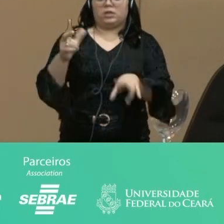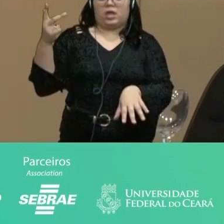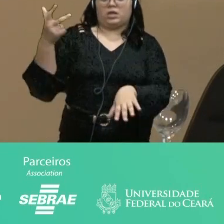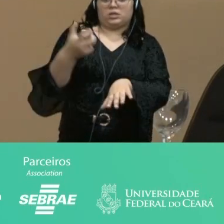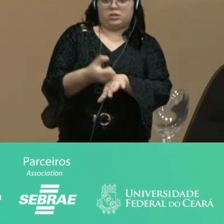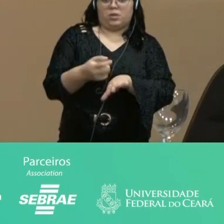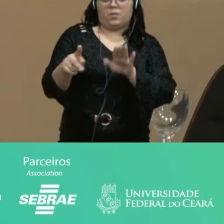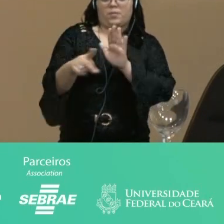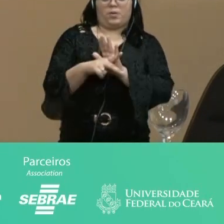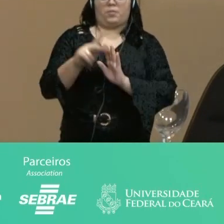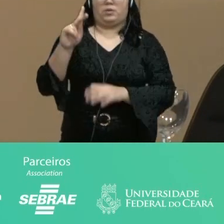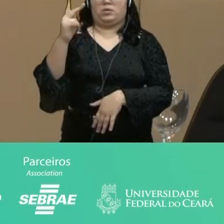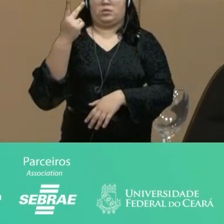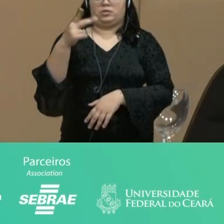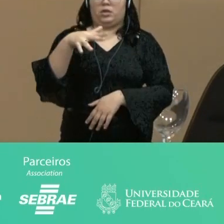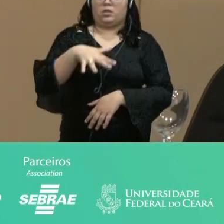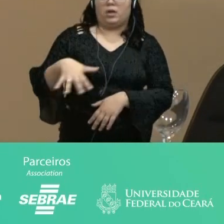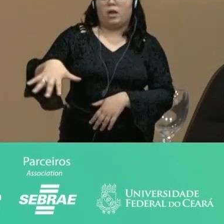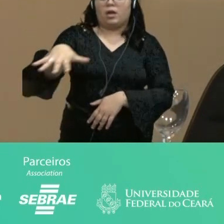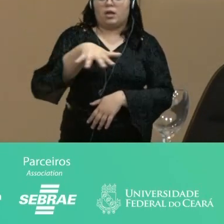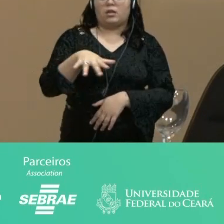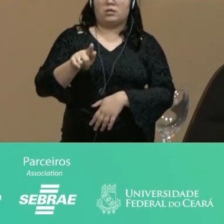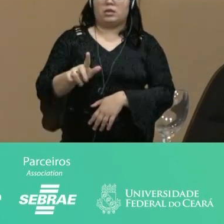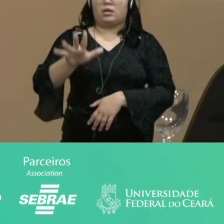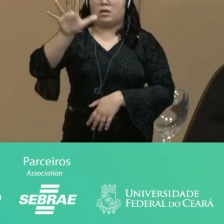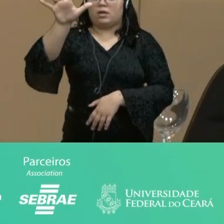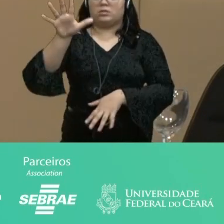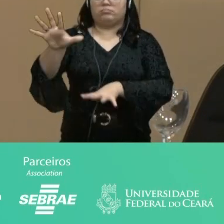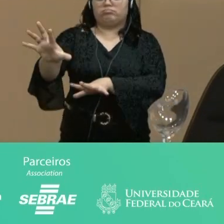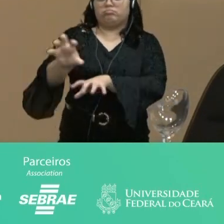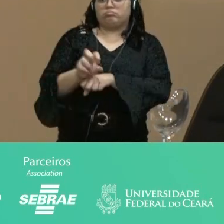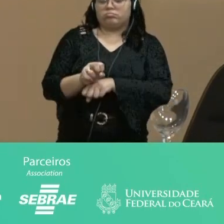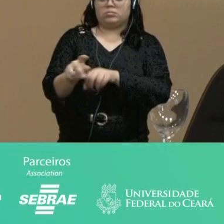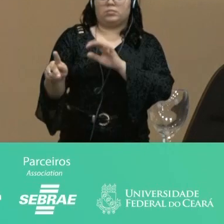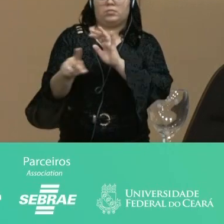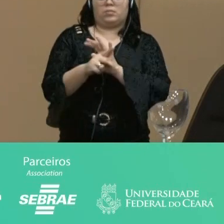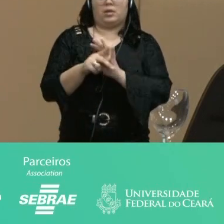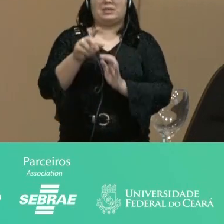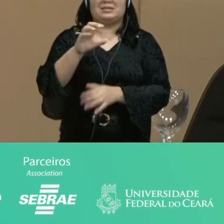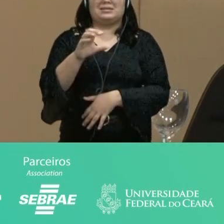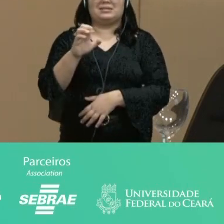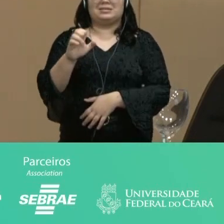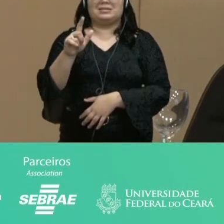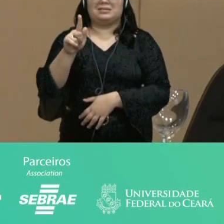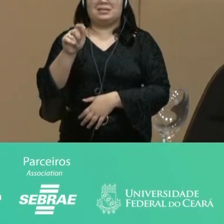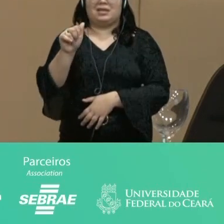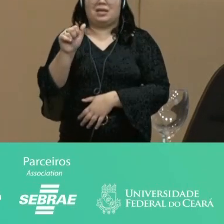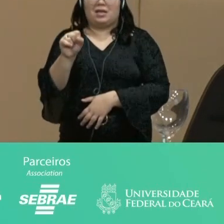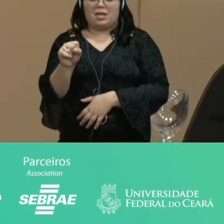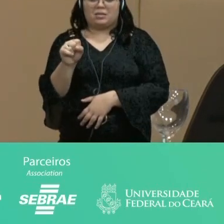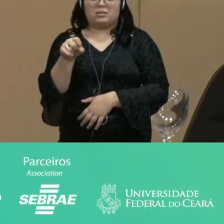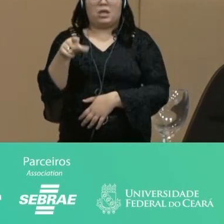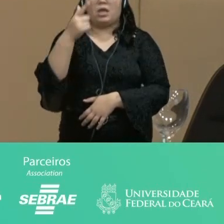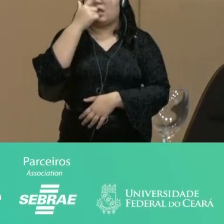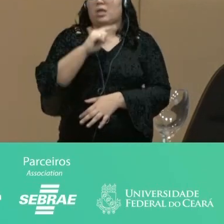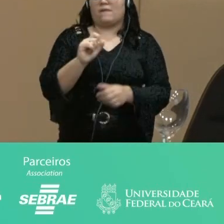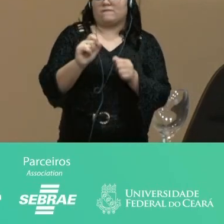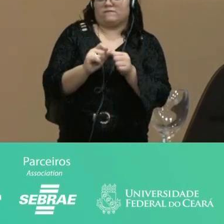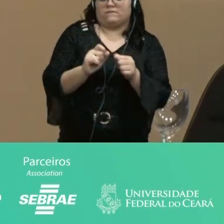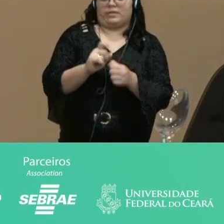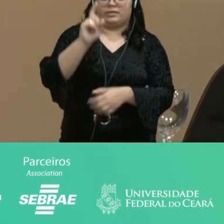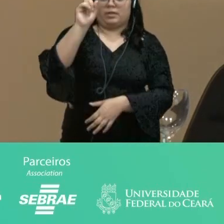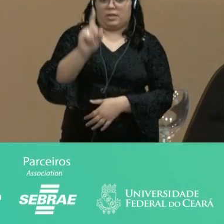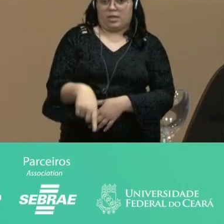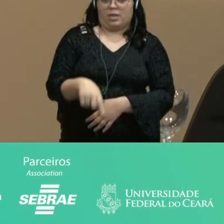hidrogênio nas redes de distribuição de gás canalizado da Cegás. Os autores